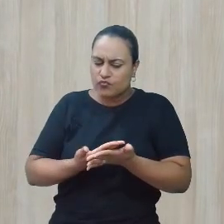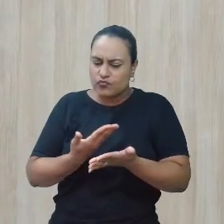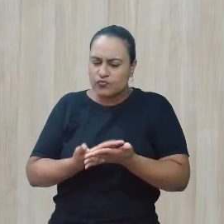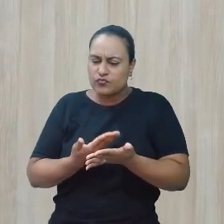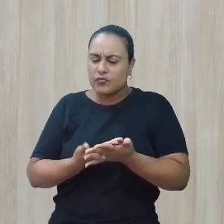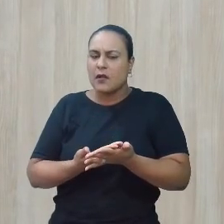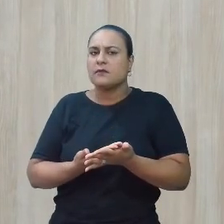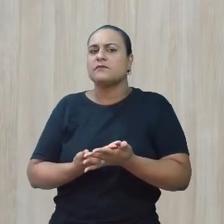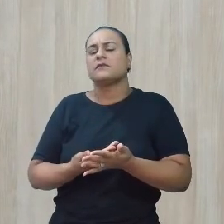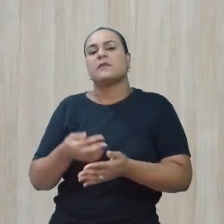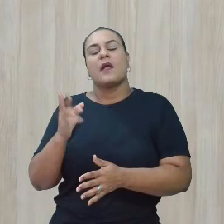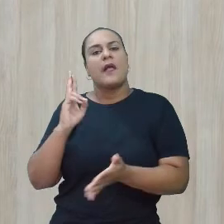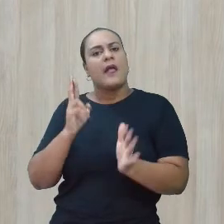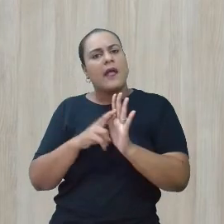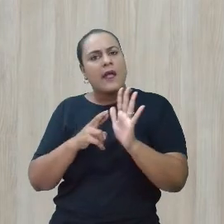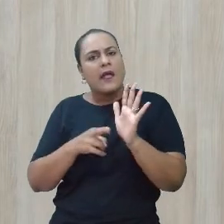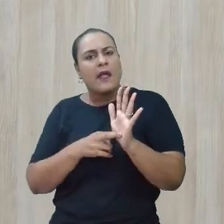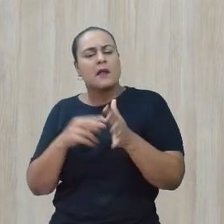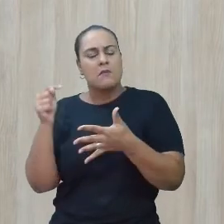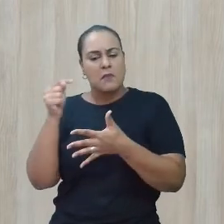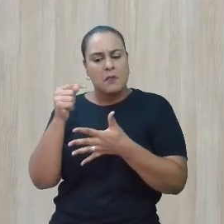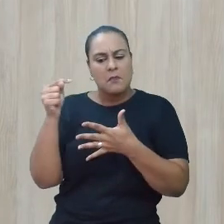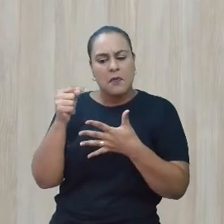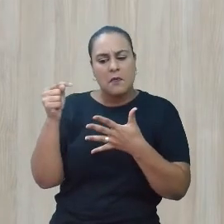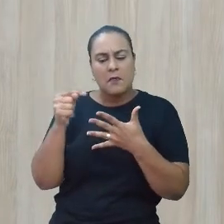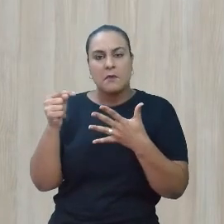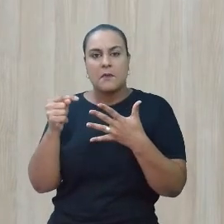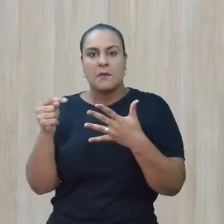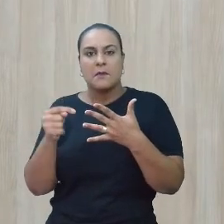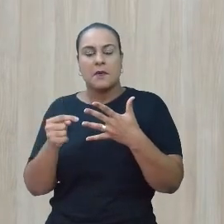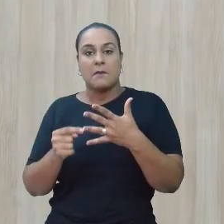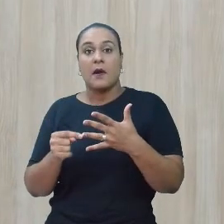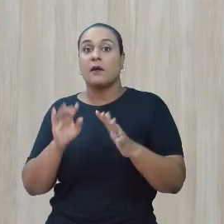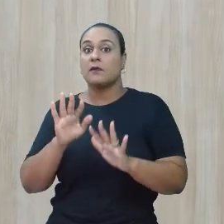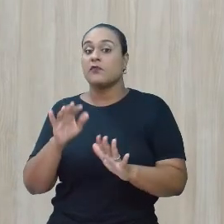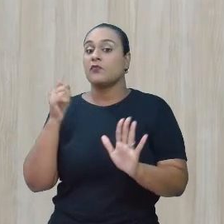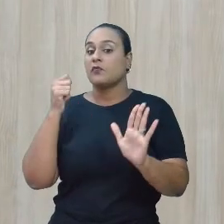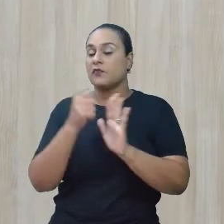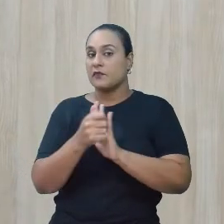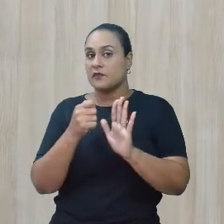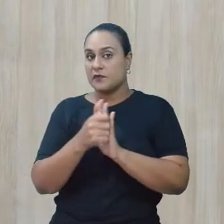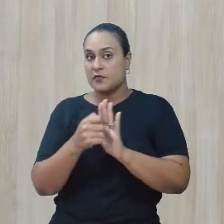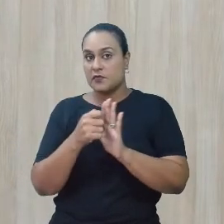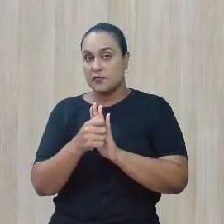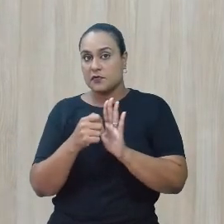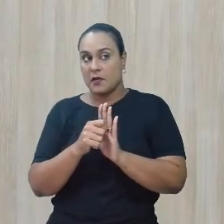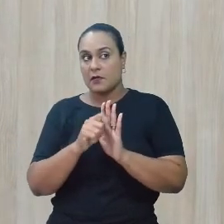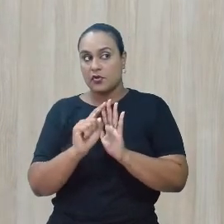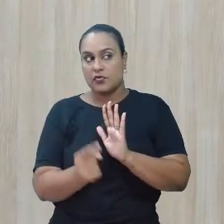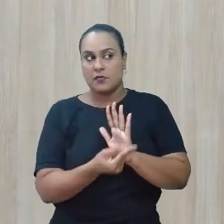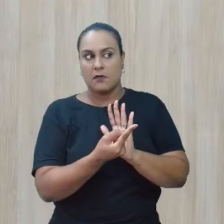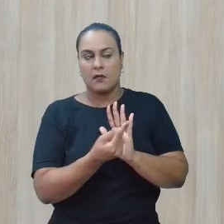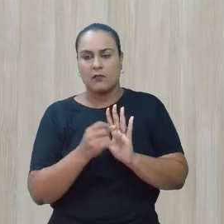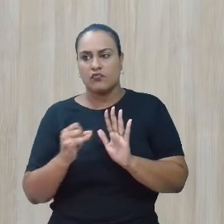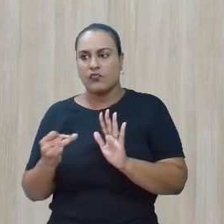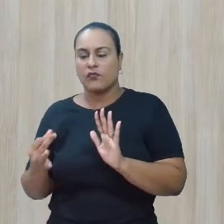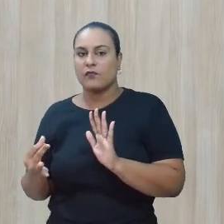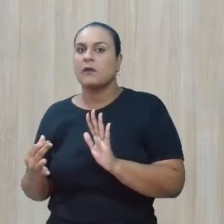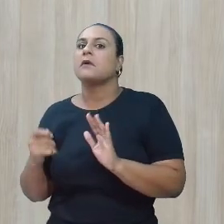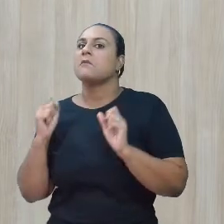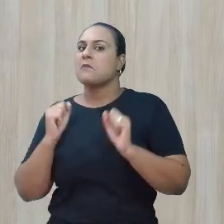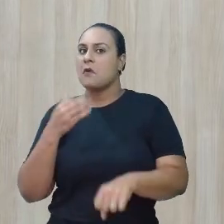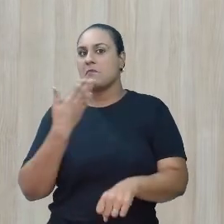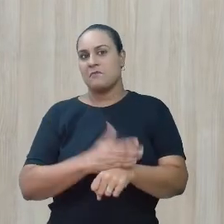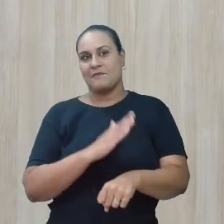regrinha, vai utilizando o quê, menino? Na redação. Quando você for escrever no singular e no plural, aí você já pode praticar